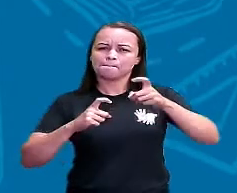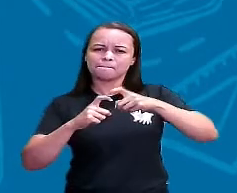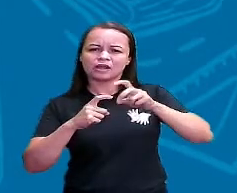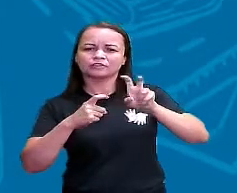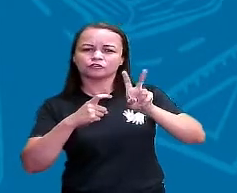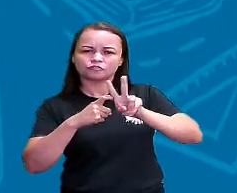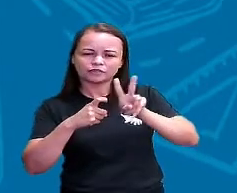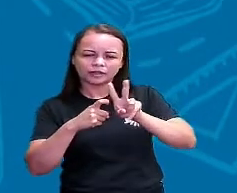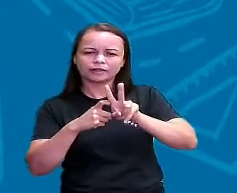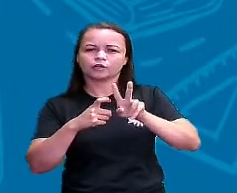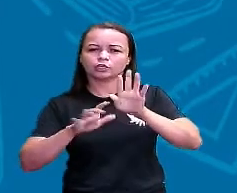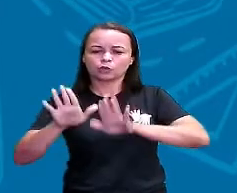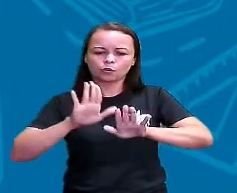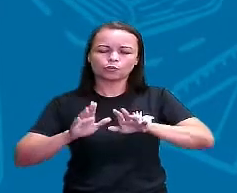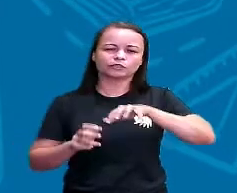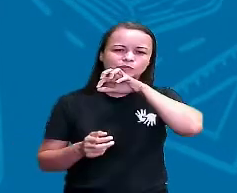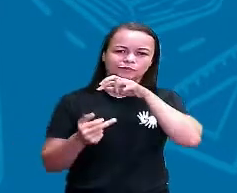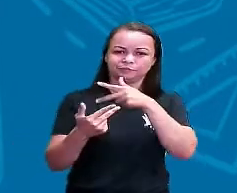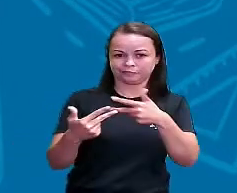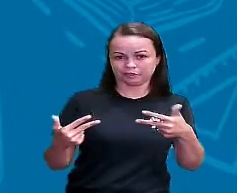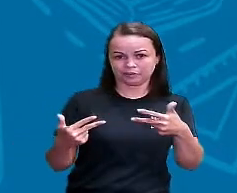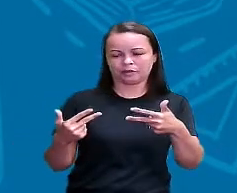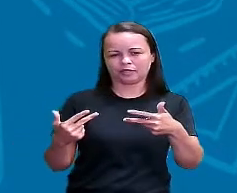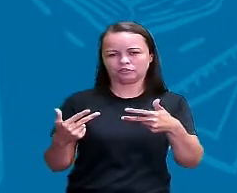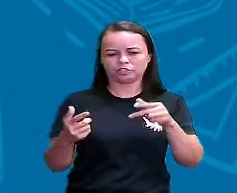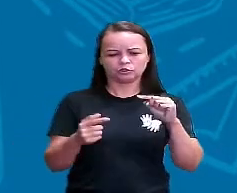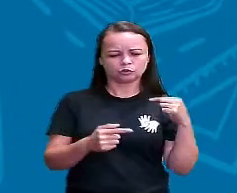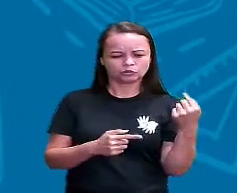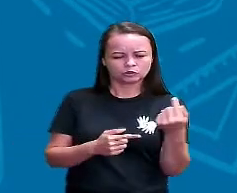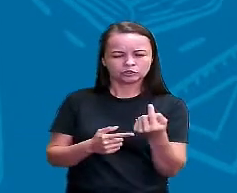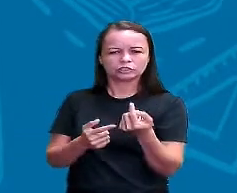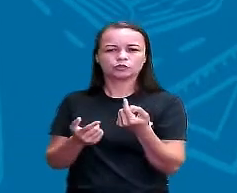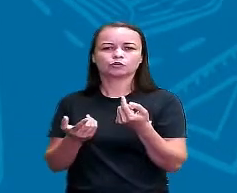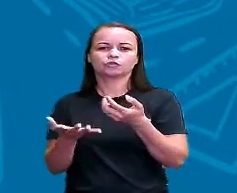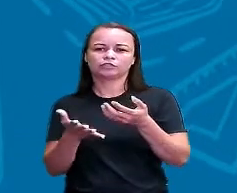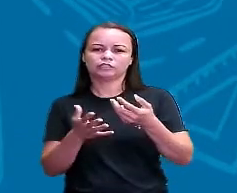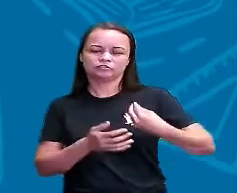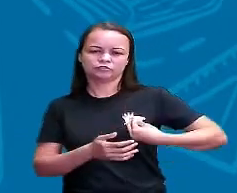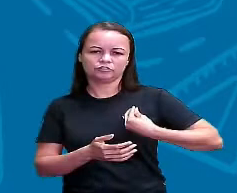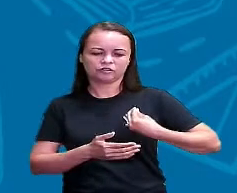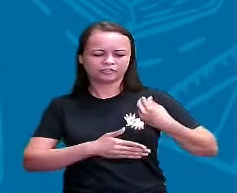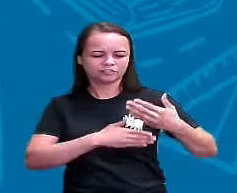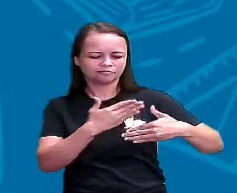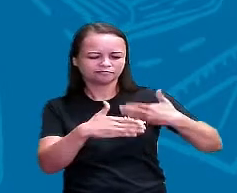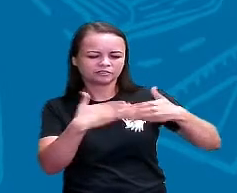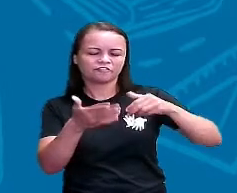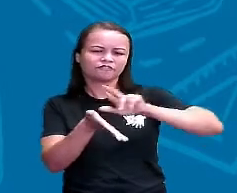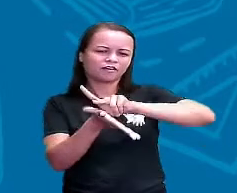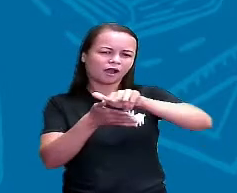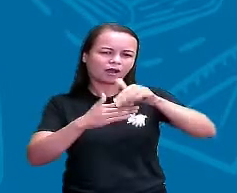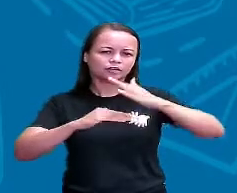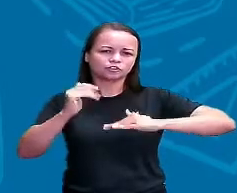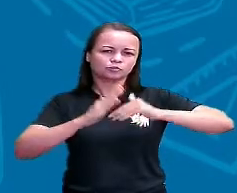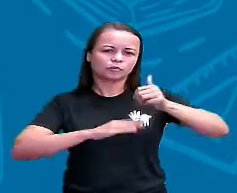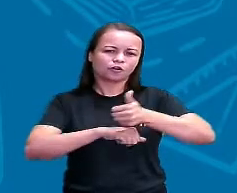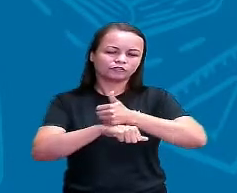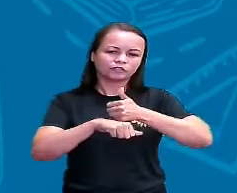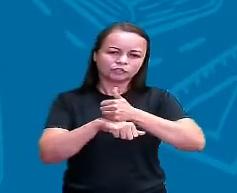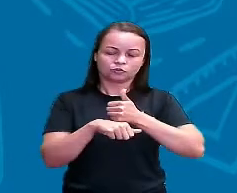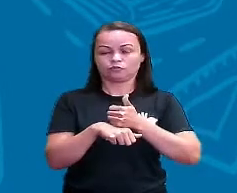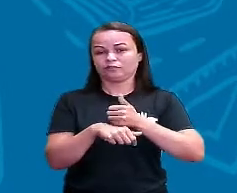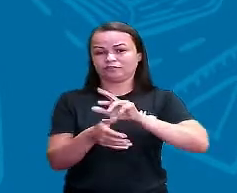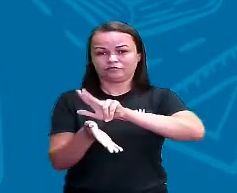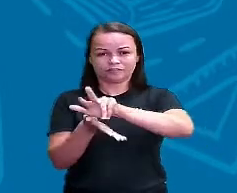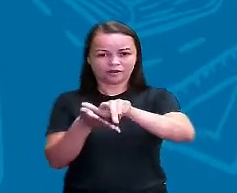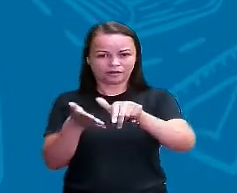animais. Então, ao nosso redor, no nosso ciclo de vivência, existem inúmeras profissões em diferentes